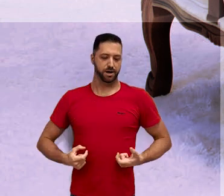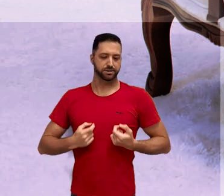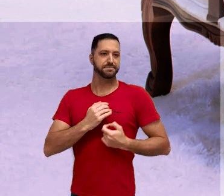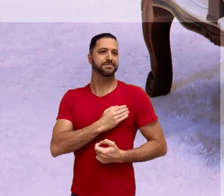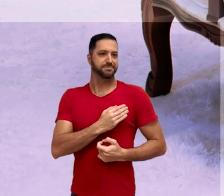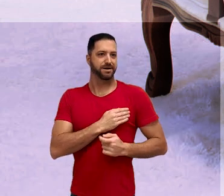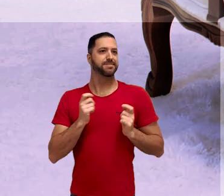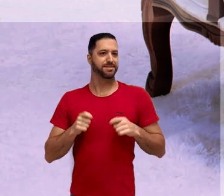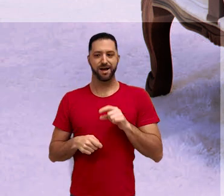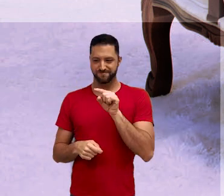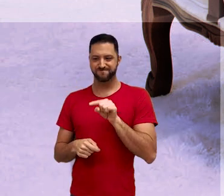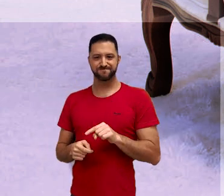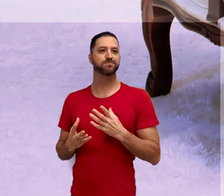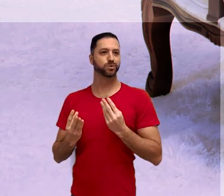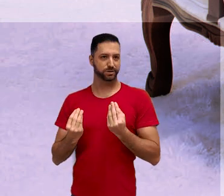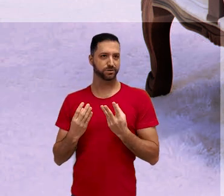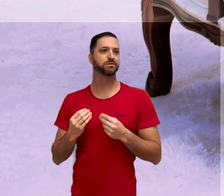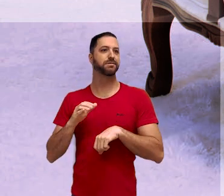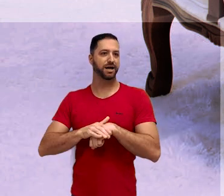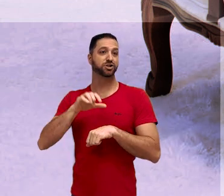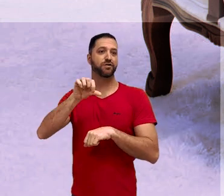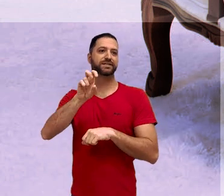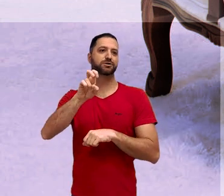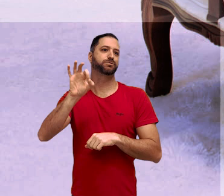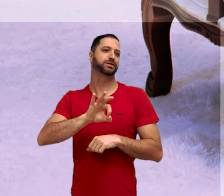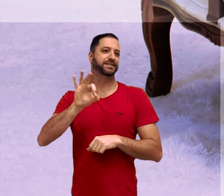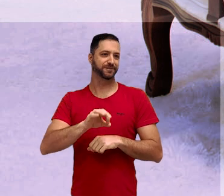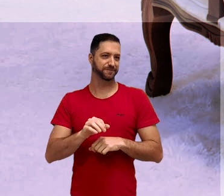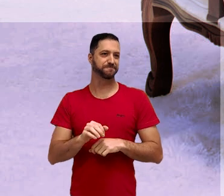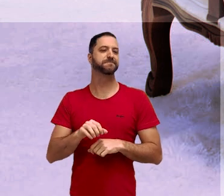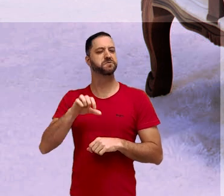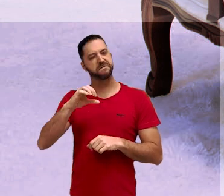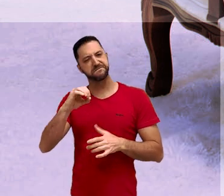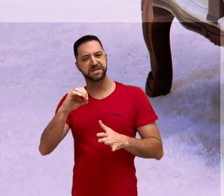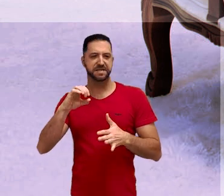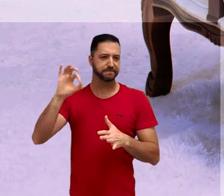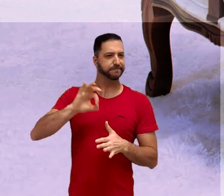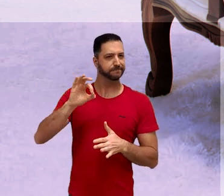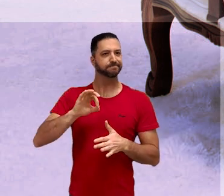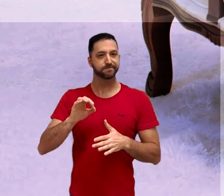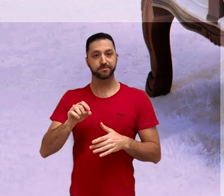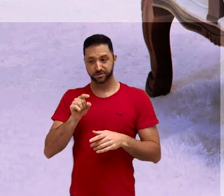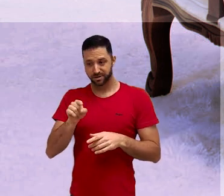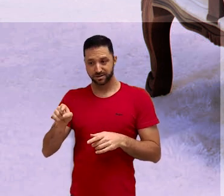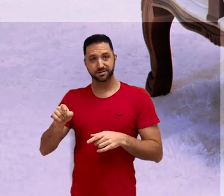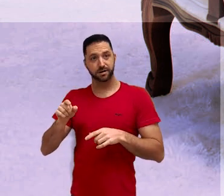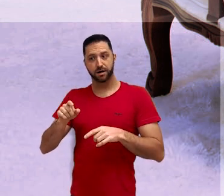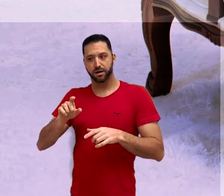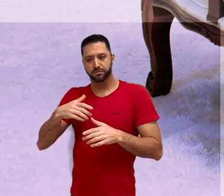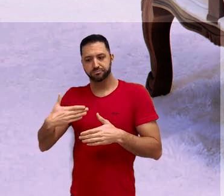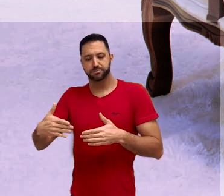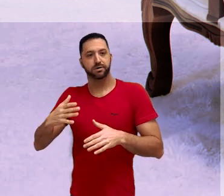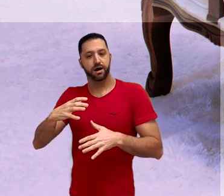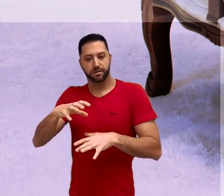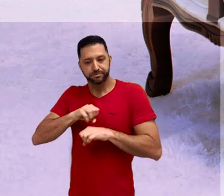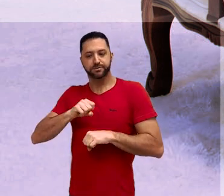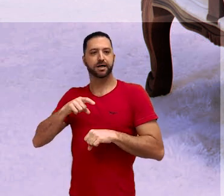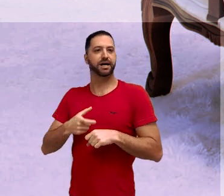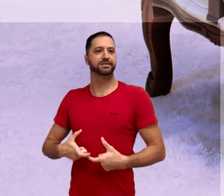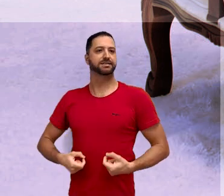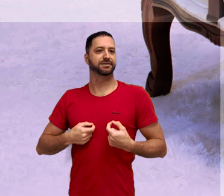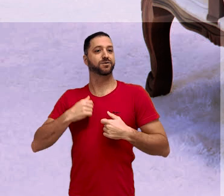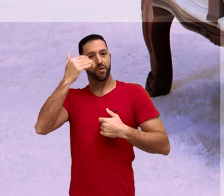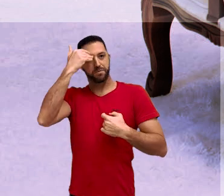90 a 95% dá para mudar. Então, por que dá para mudar? Porque a maioria dos cânceres são